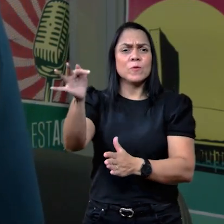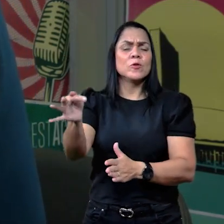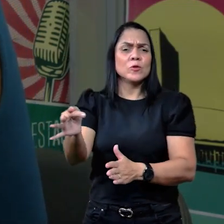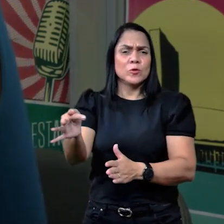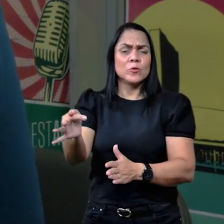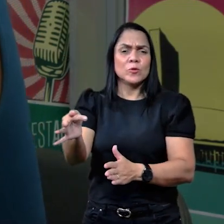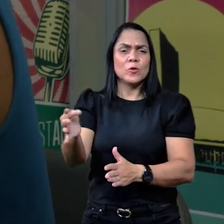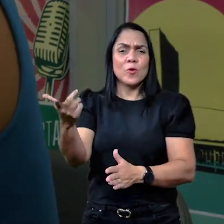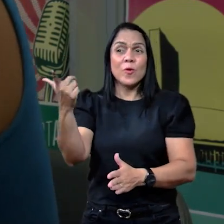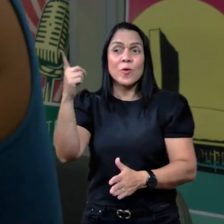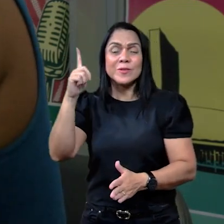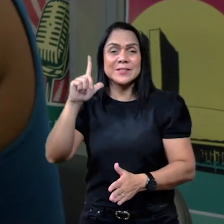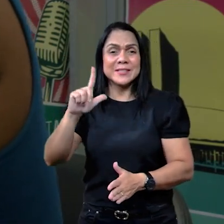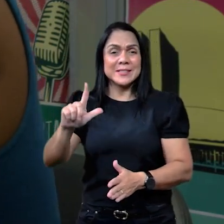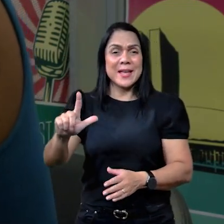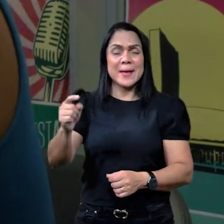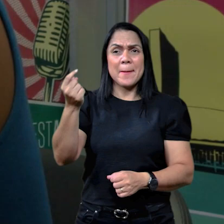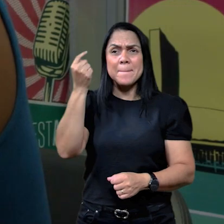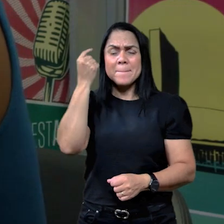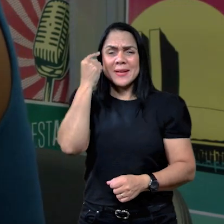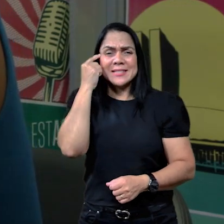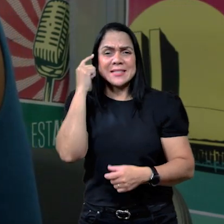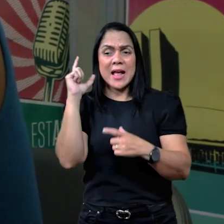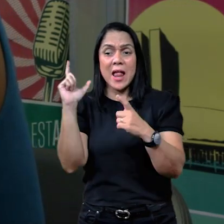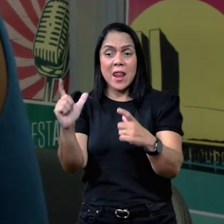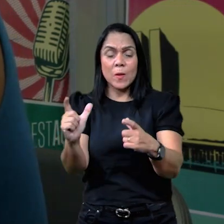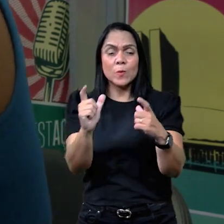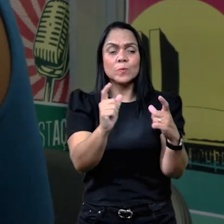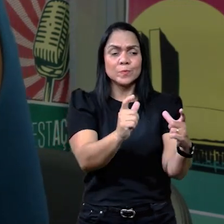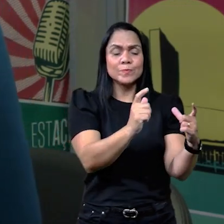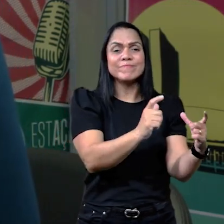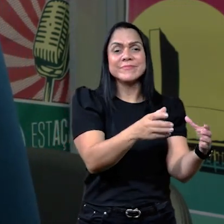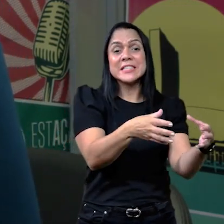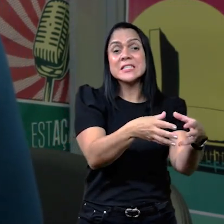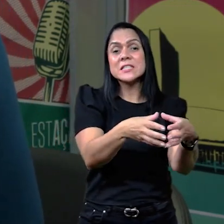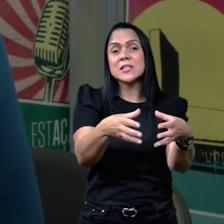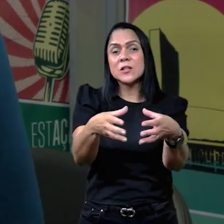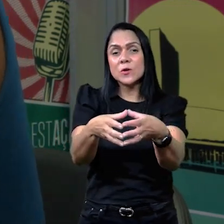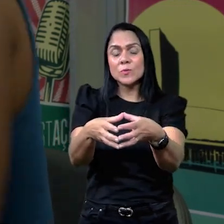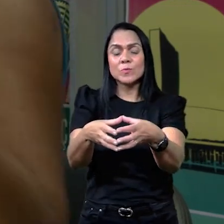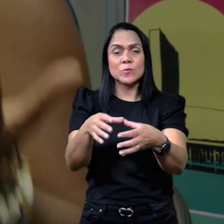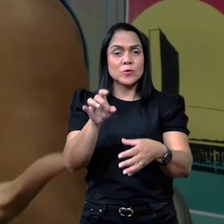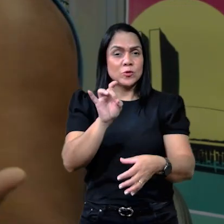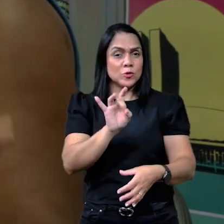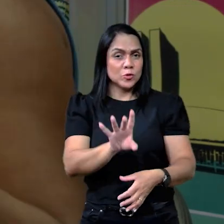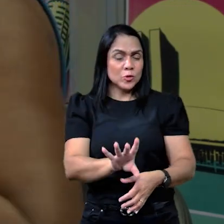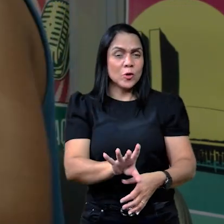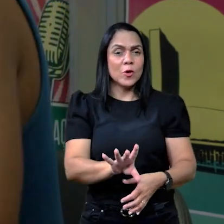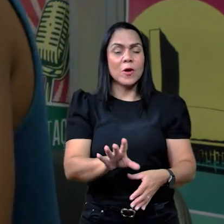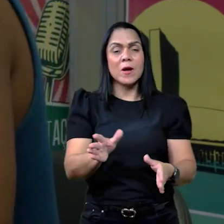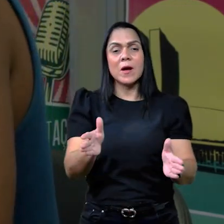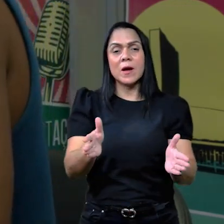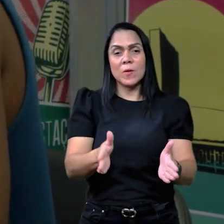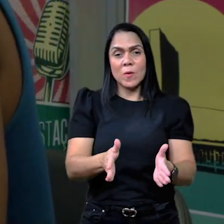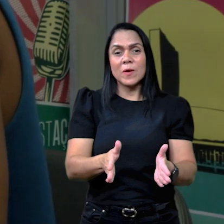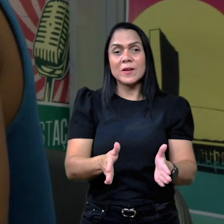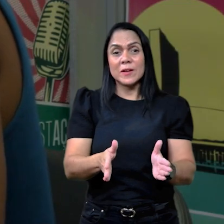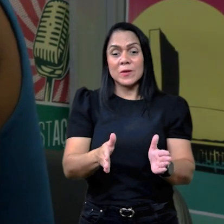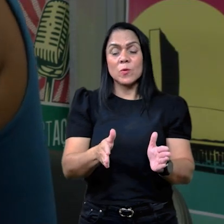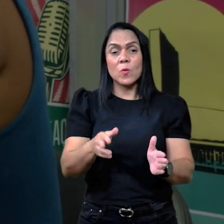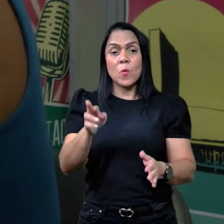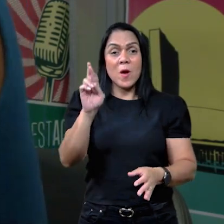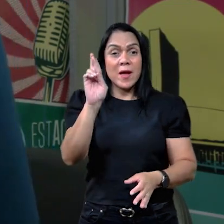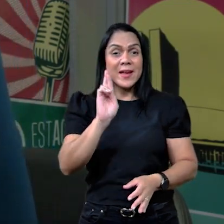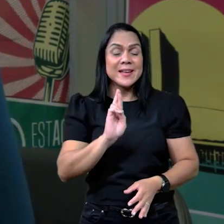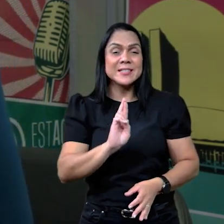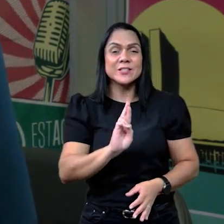pesquisar, entender, identificar, né, pensar os dados demográficos desse segmento populacional somente agora, com esse resultado. Então, a gente